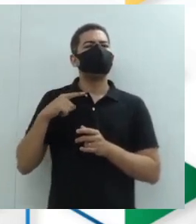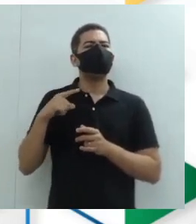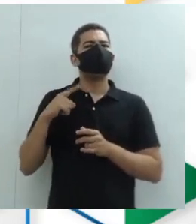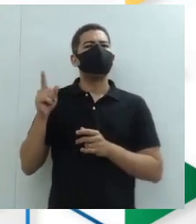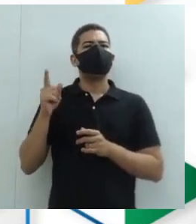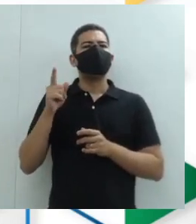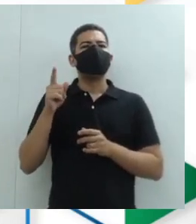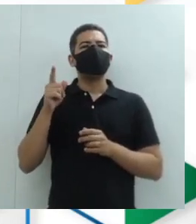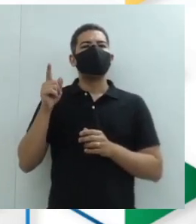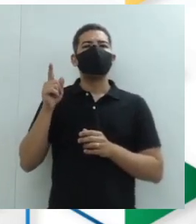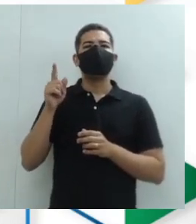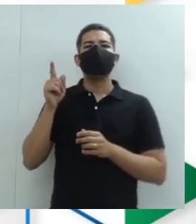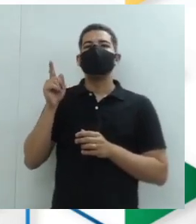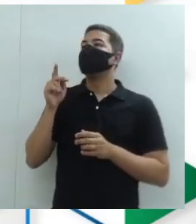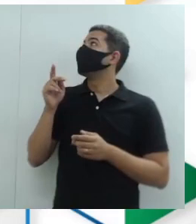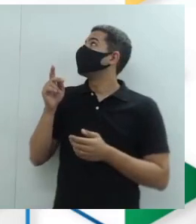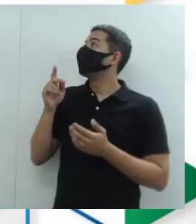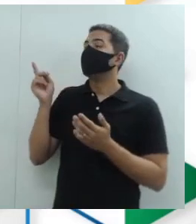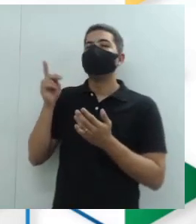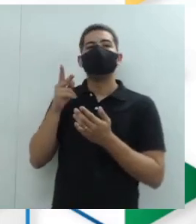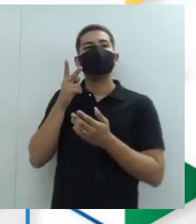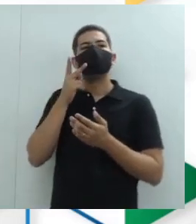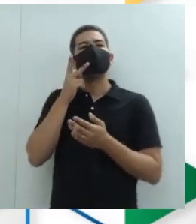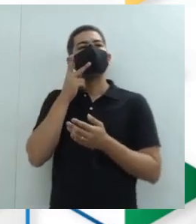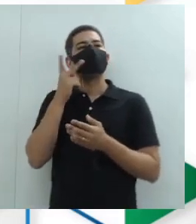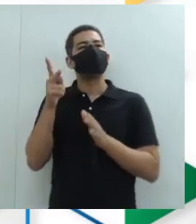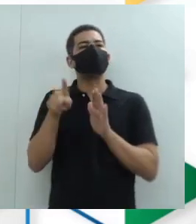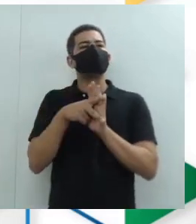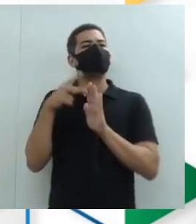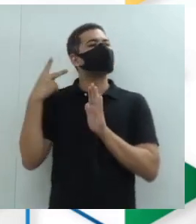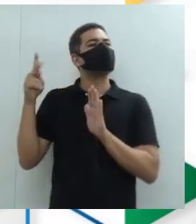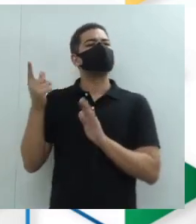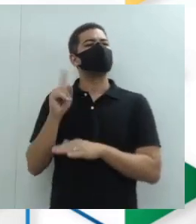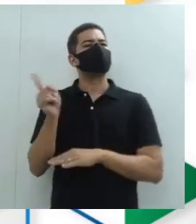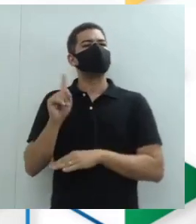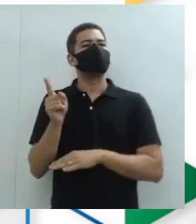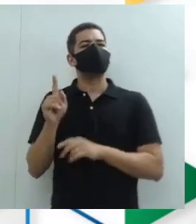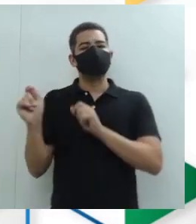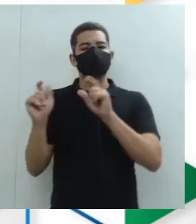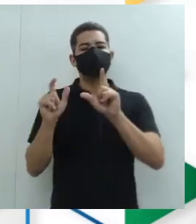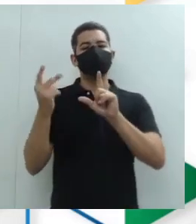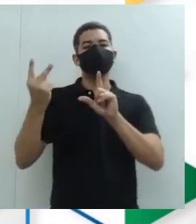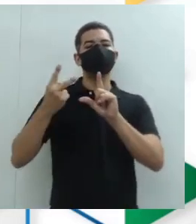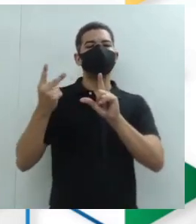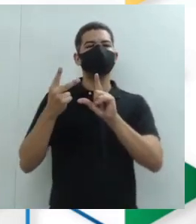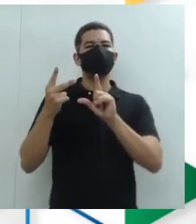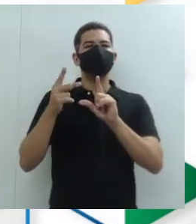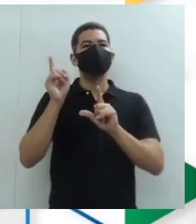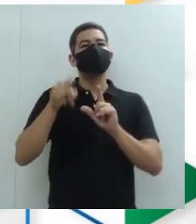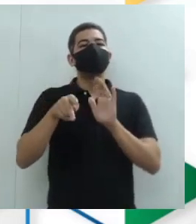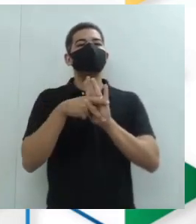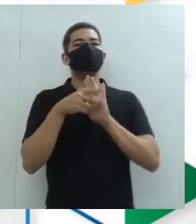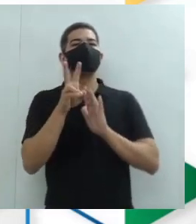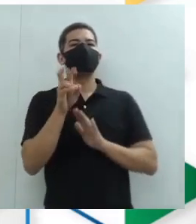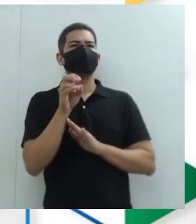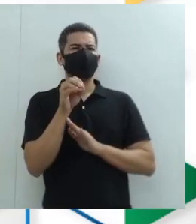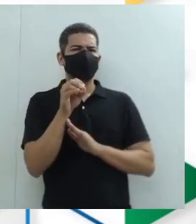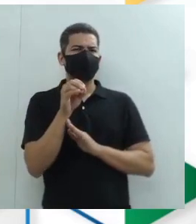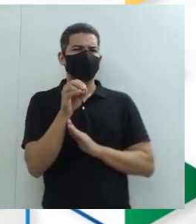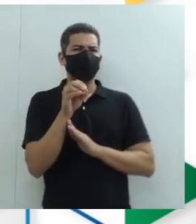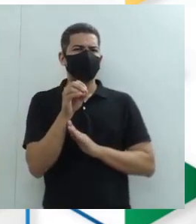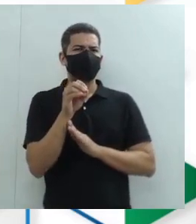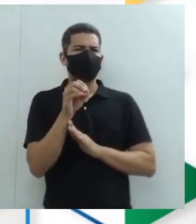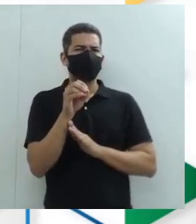fala da garota, e sim de outra pessoa, neste caso da sua avó? Você deve ter percebido que esse